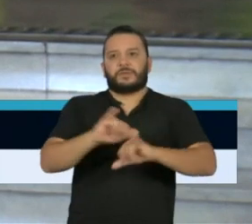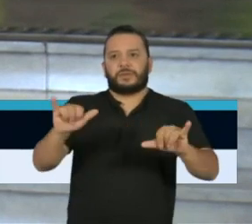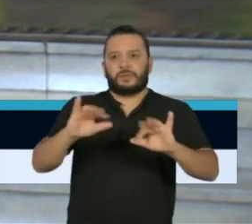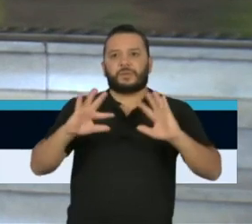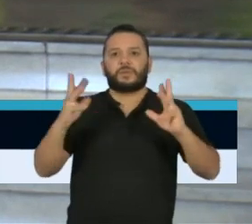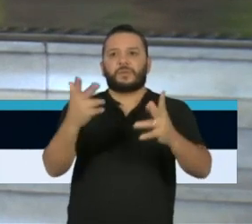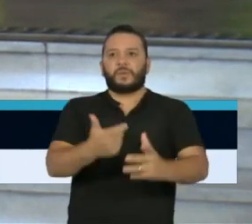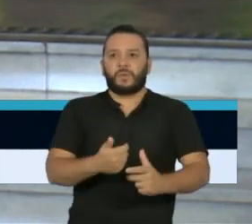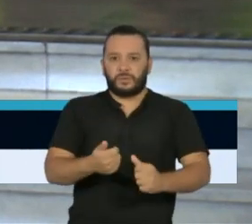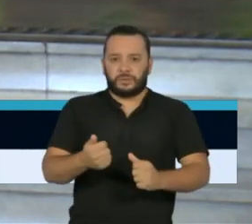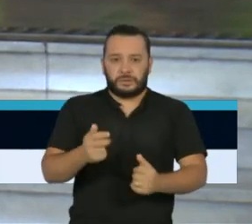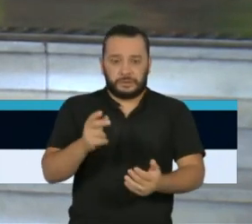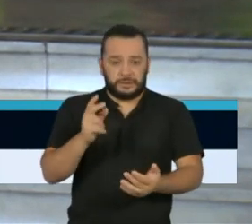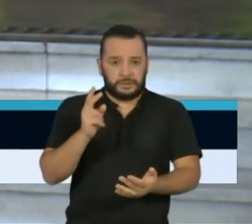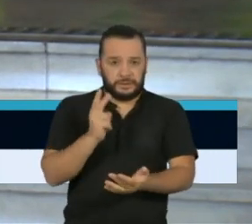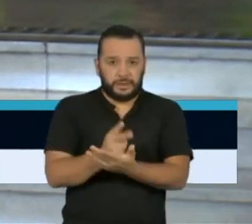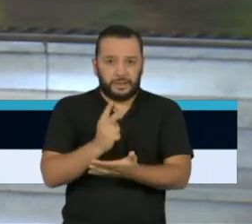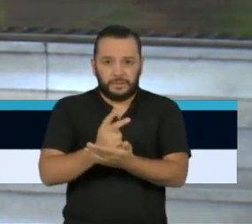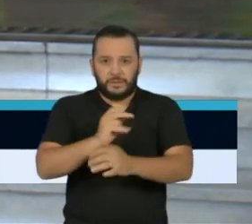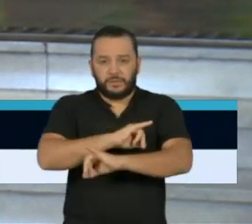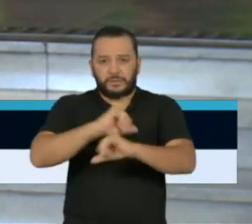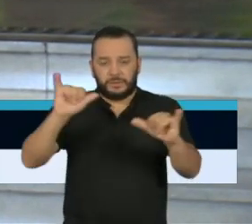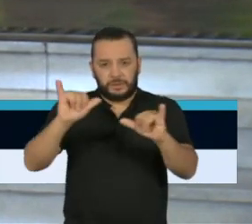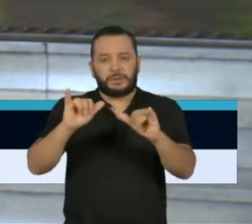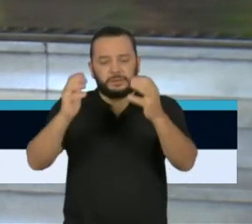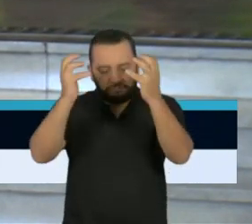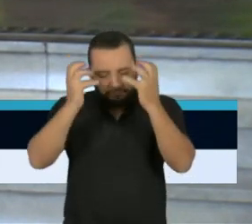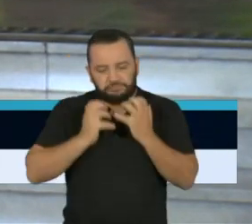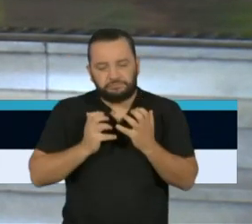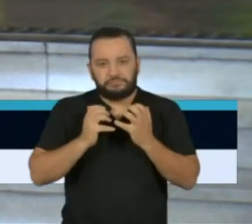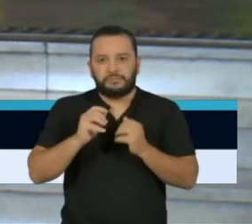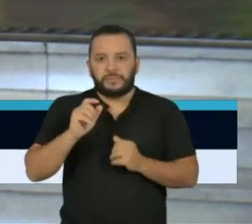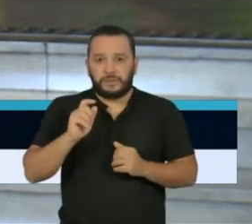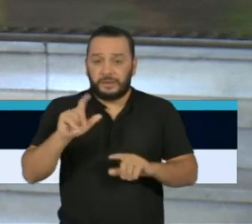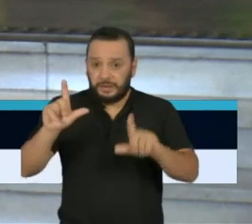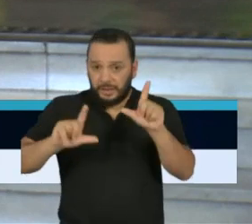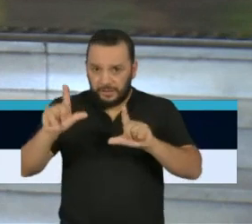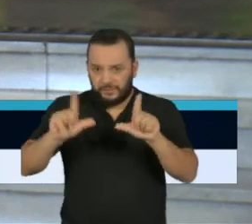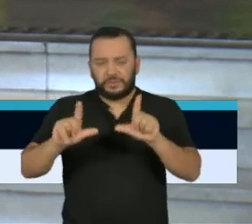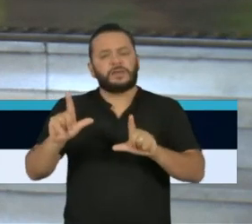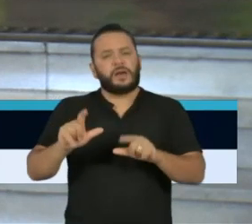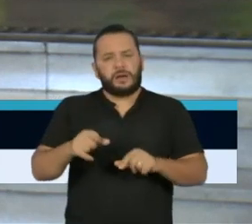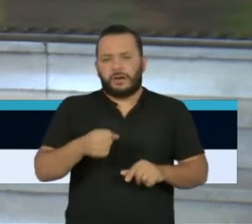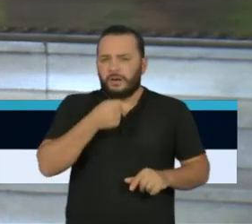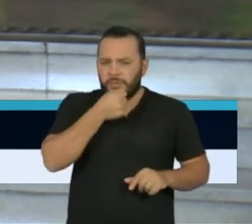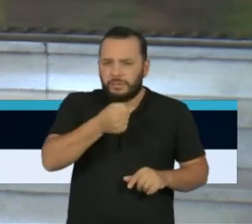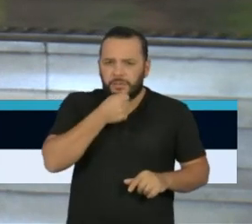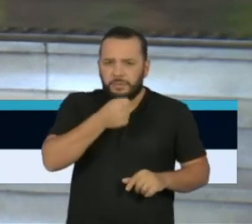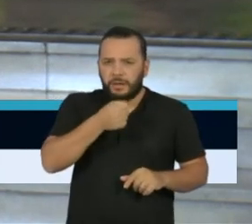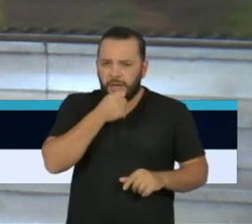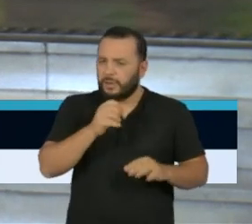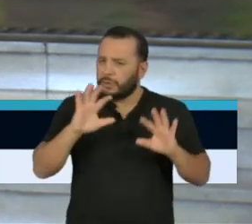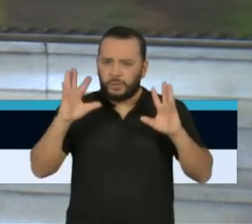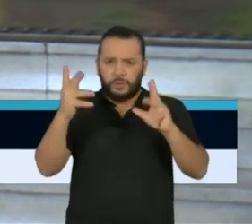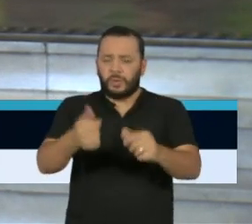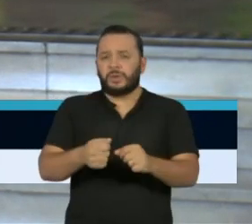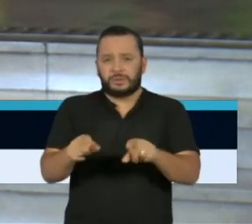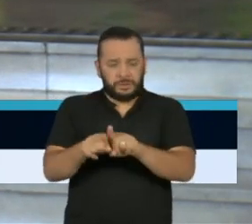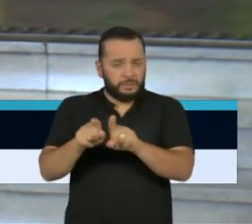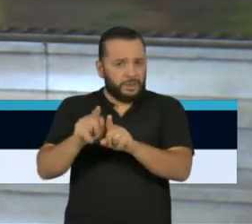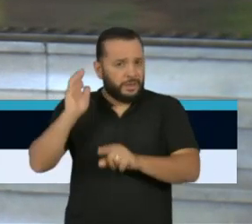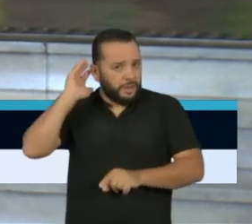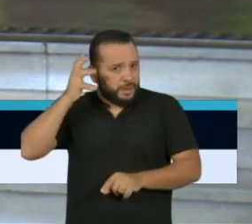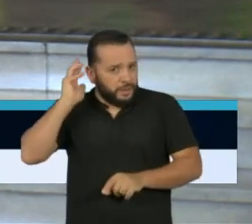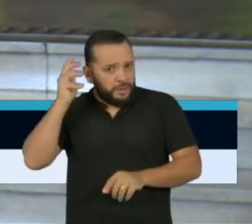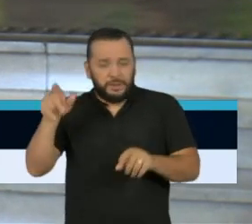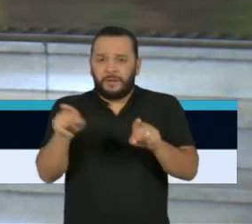todos eles, sem exceção, de maneira muito séria, sobretudo as emissoras de televisão, mas não estou excluindo as emissoras de rádio